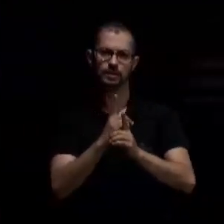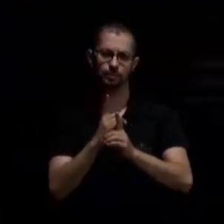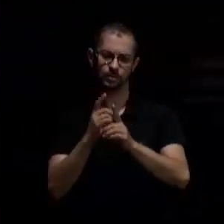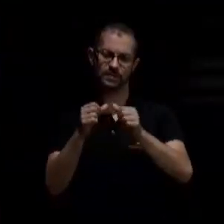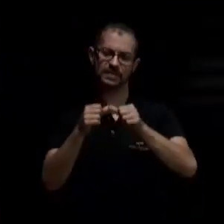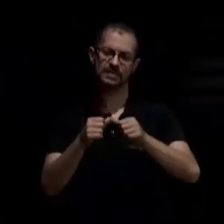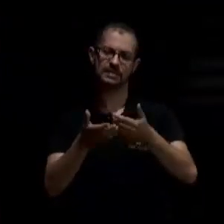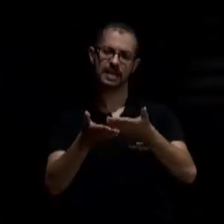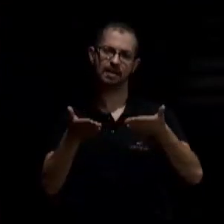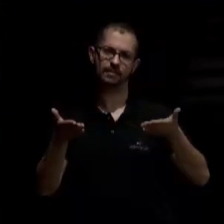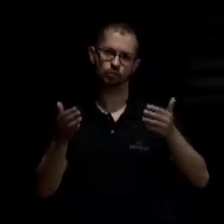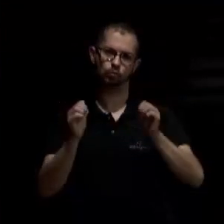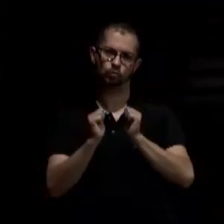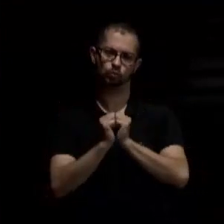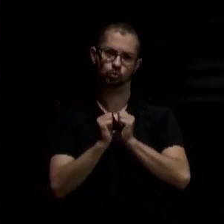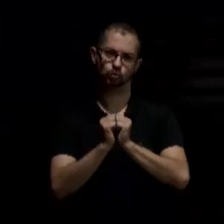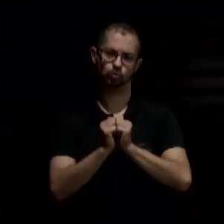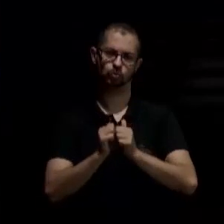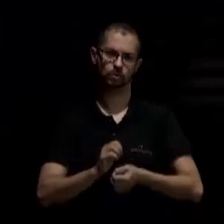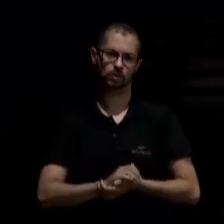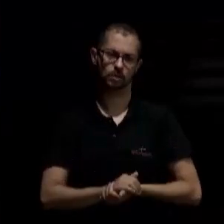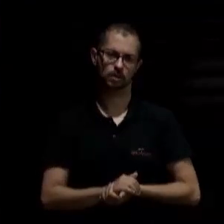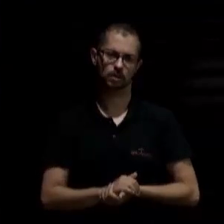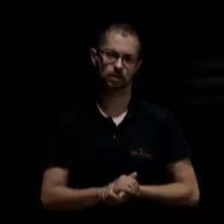ele, contemporâneos.